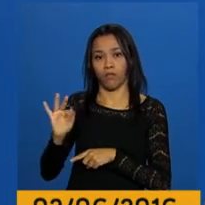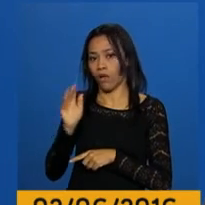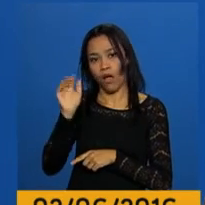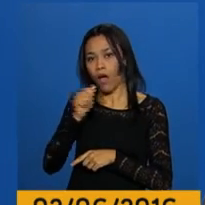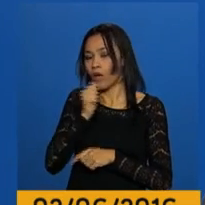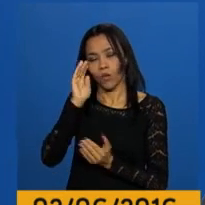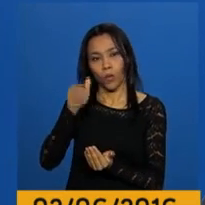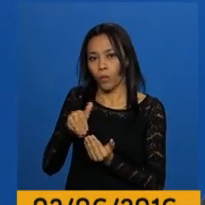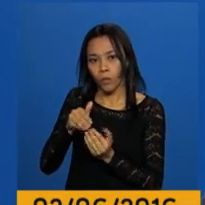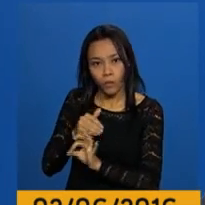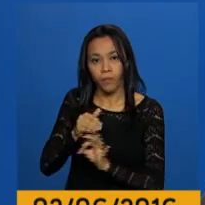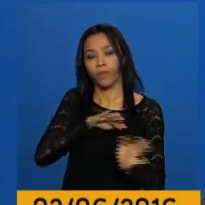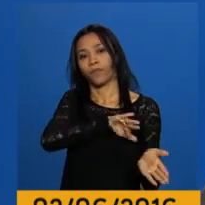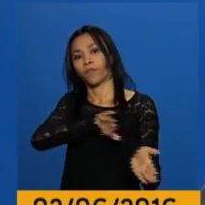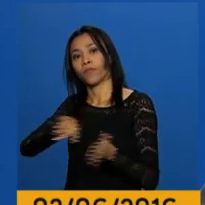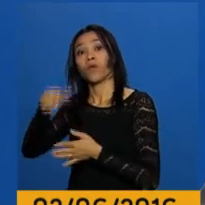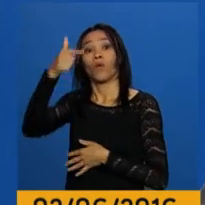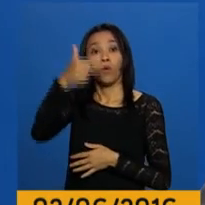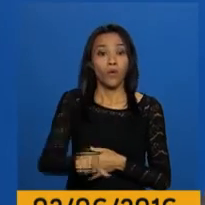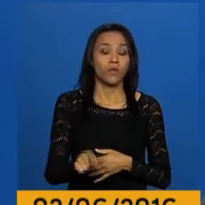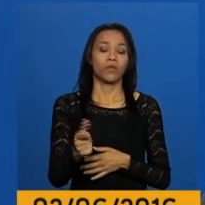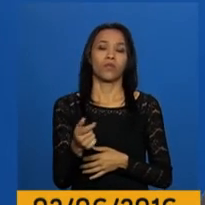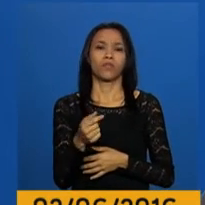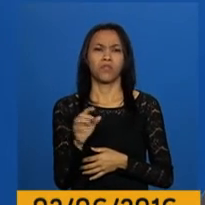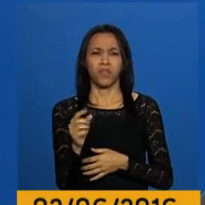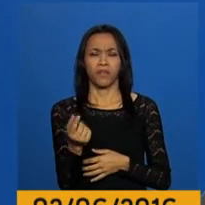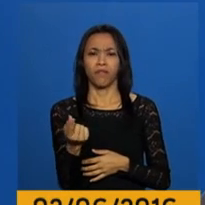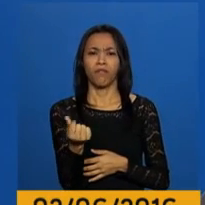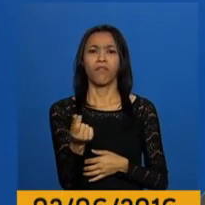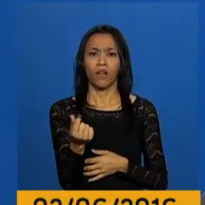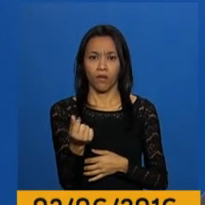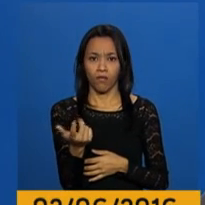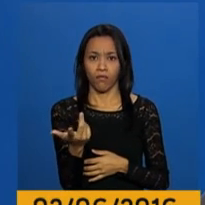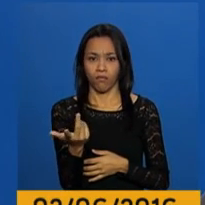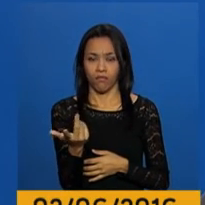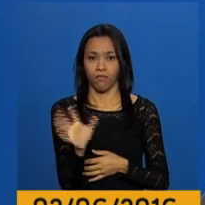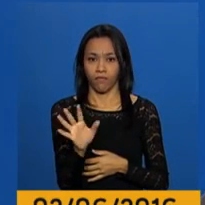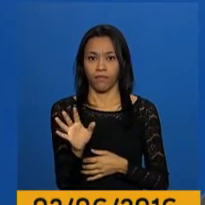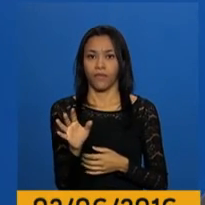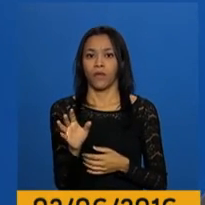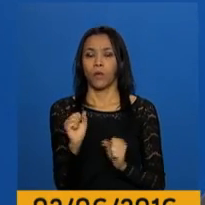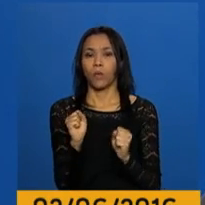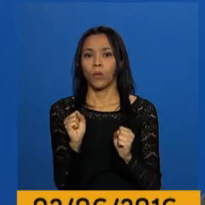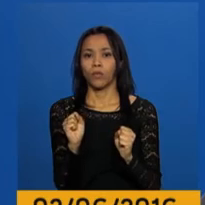Em termos de valores nominais, o impacto acumulado